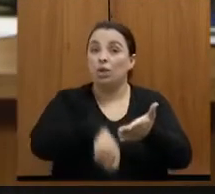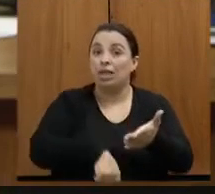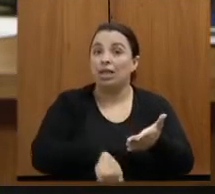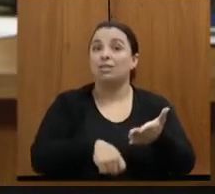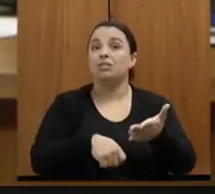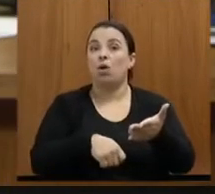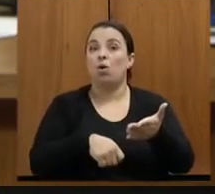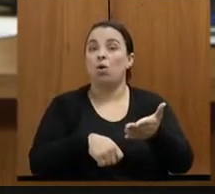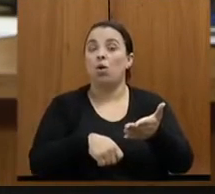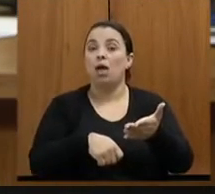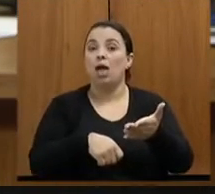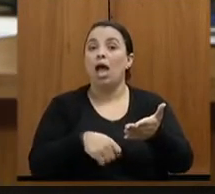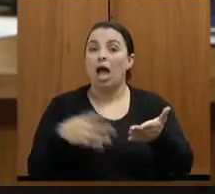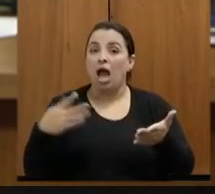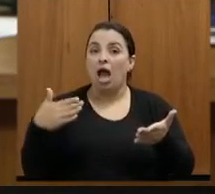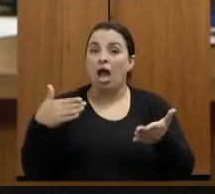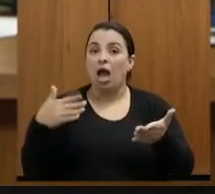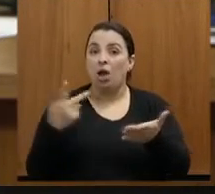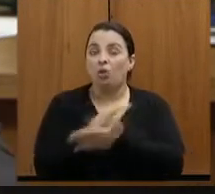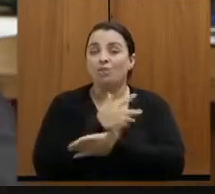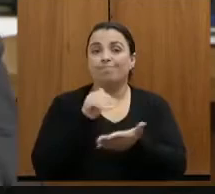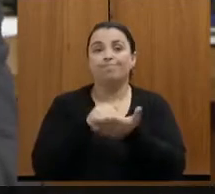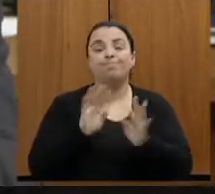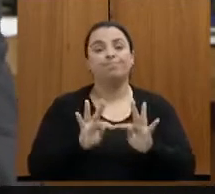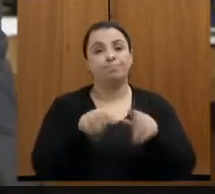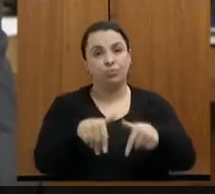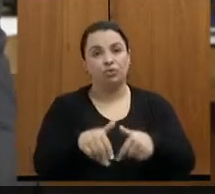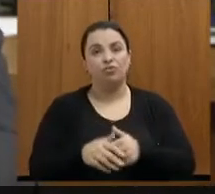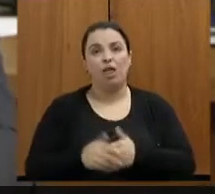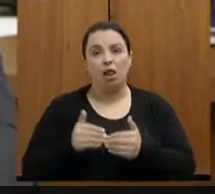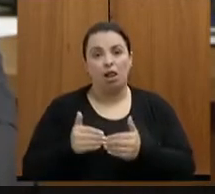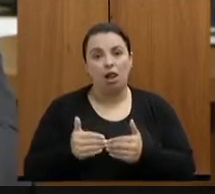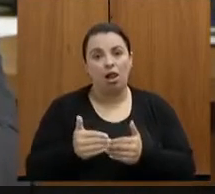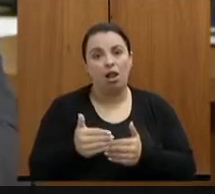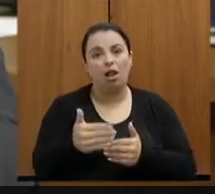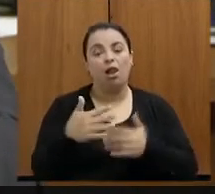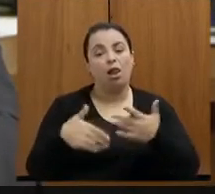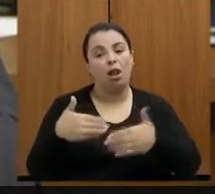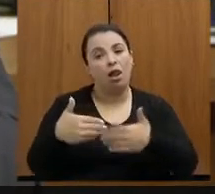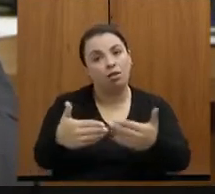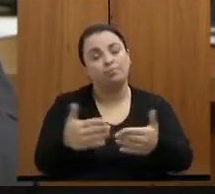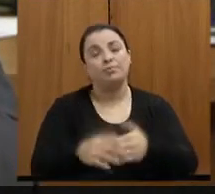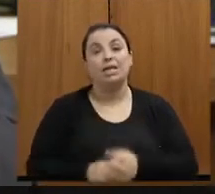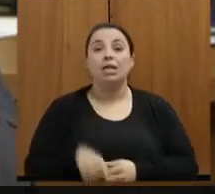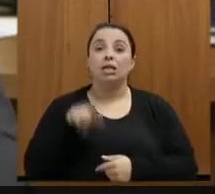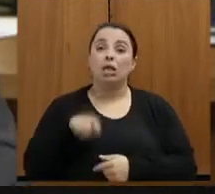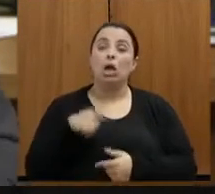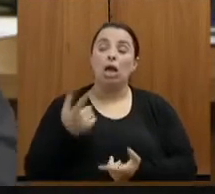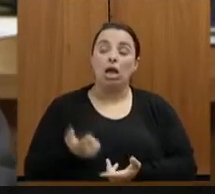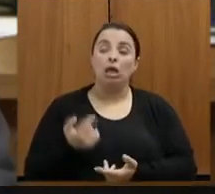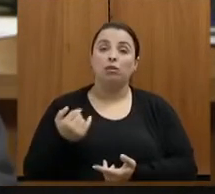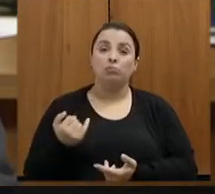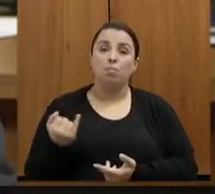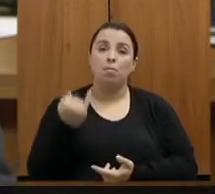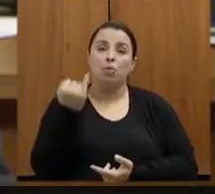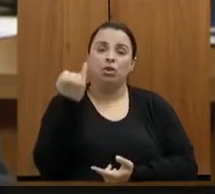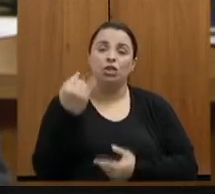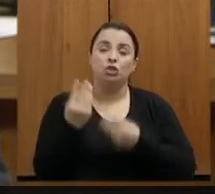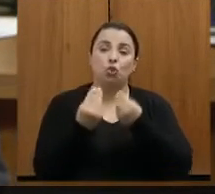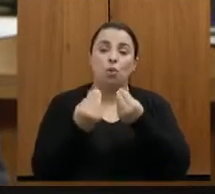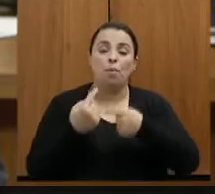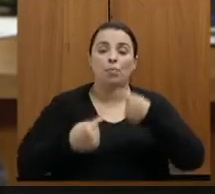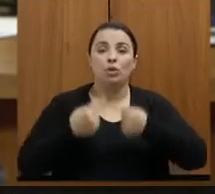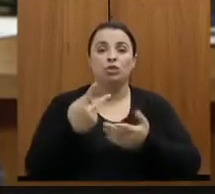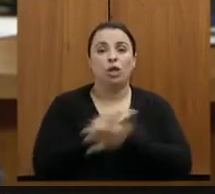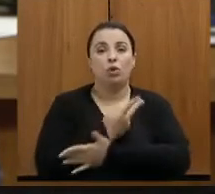realmente chegue a cabo. Então, acho que isso é um aspecto extremamente salutar da forma como a política tem sido conduzida no Estado